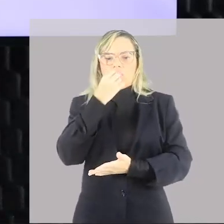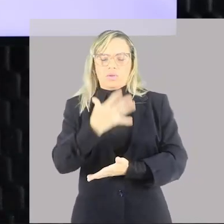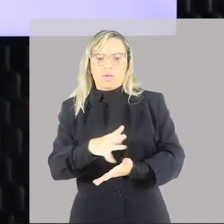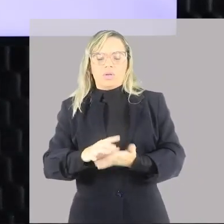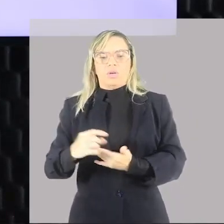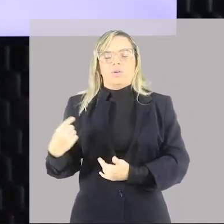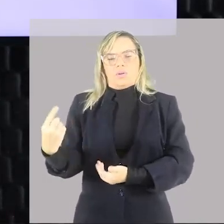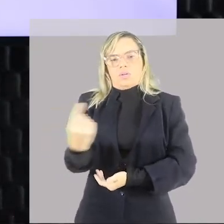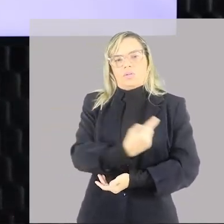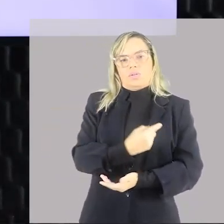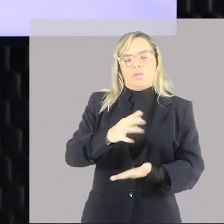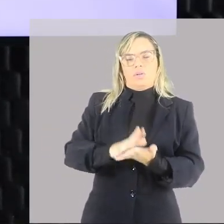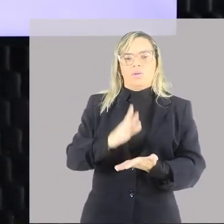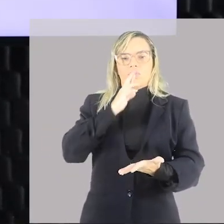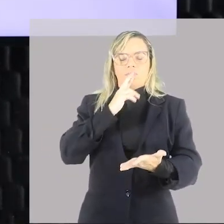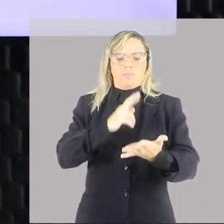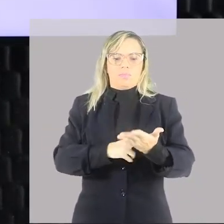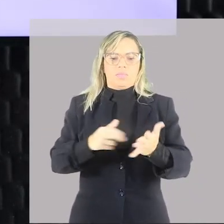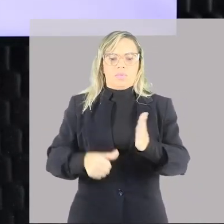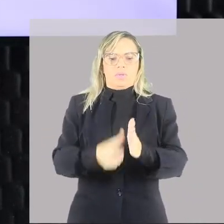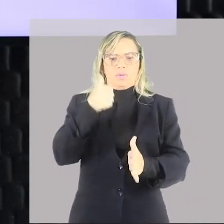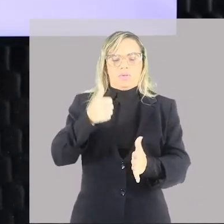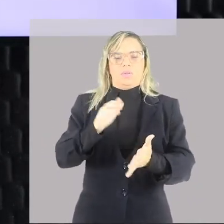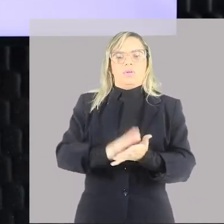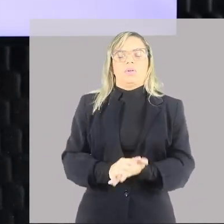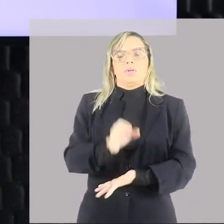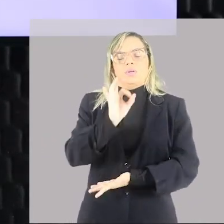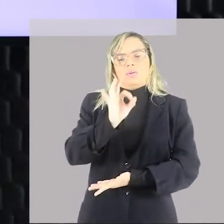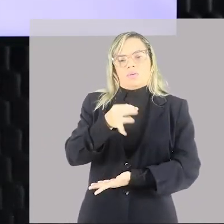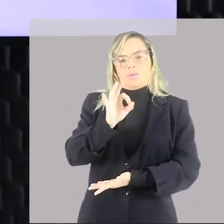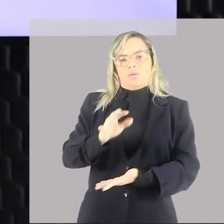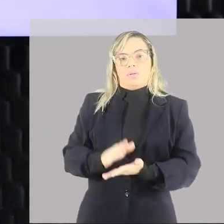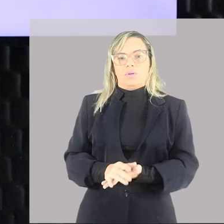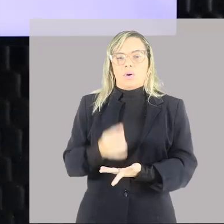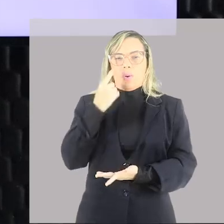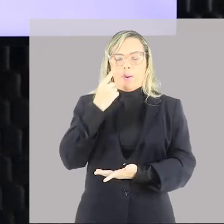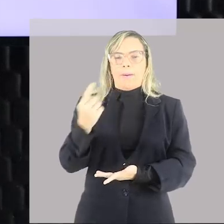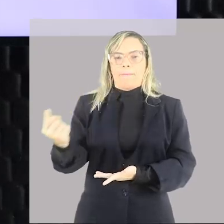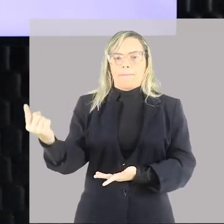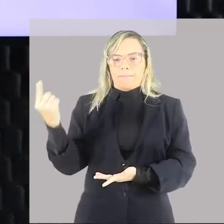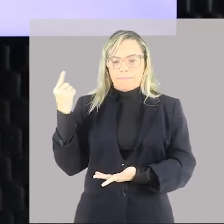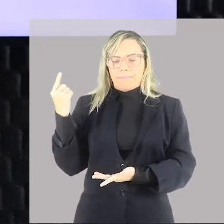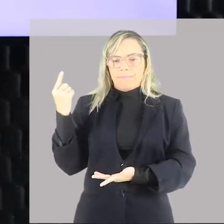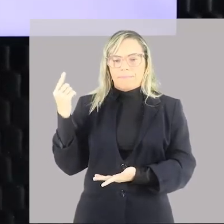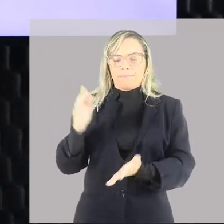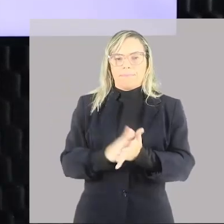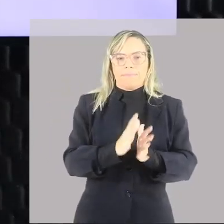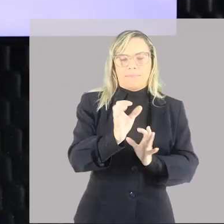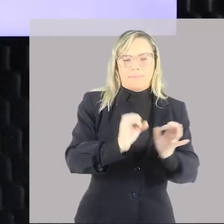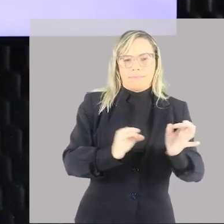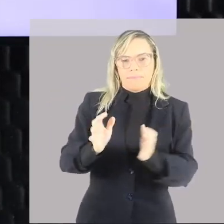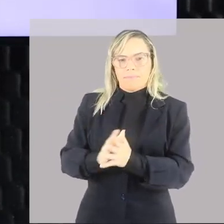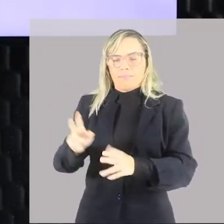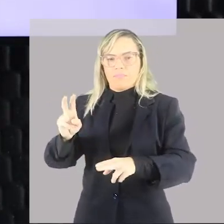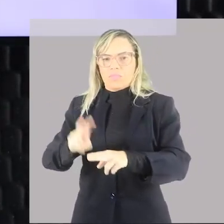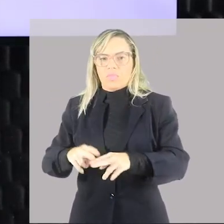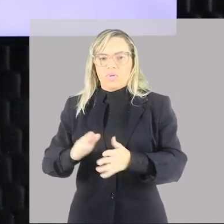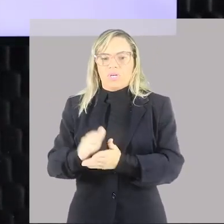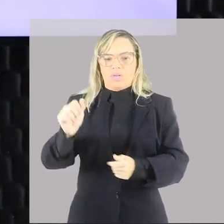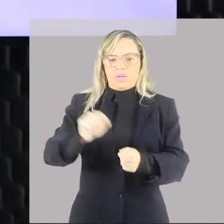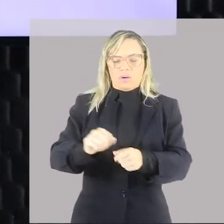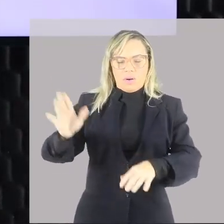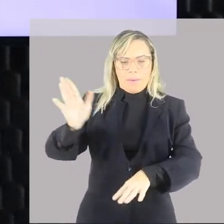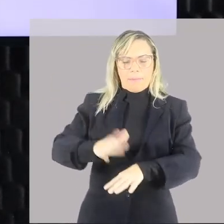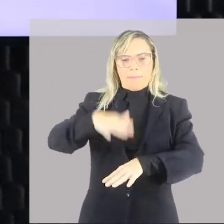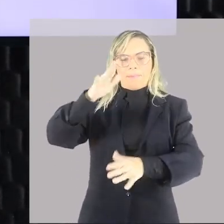para a nossa resposta na primeira questão, correto? Mas veja só, te arruma aí na cadeira, vamos aqui fazer mais uma, vamos